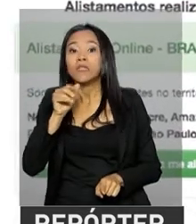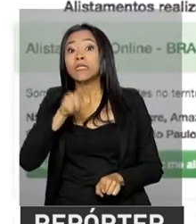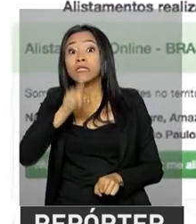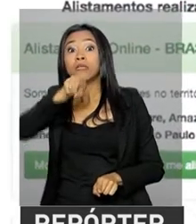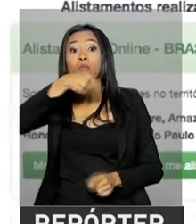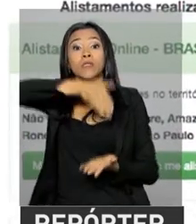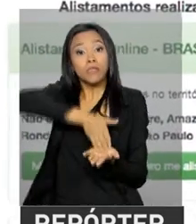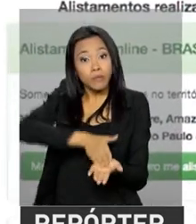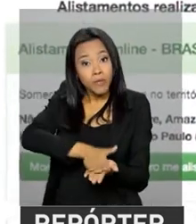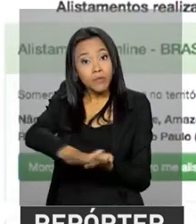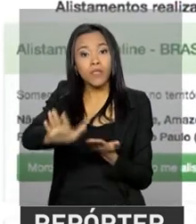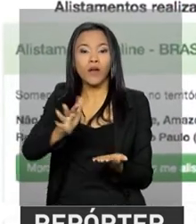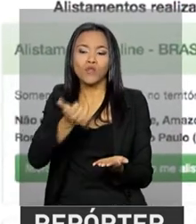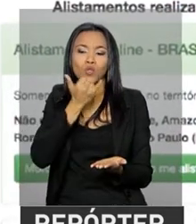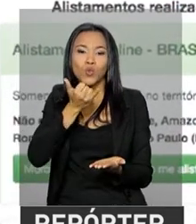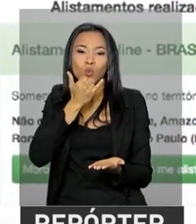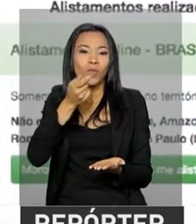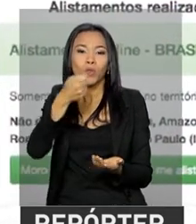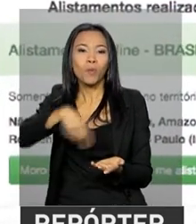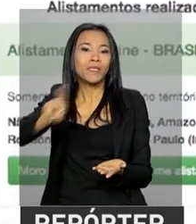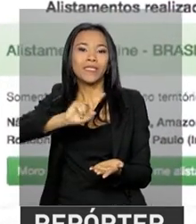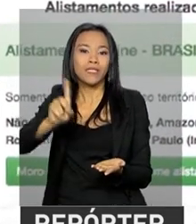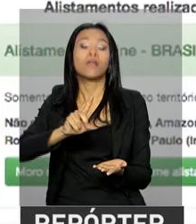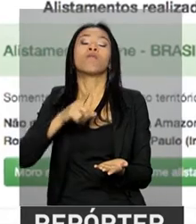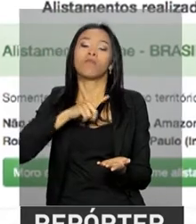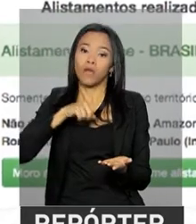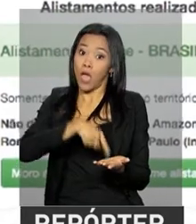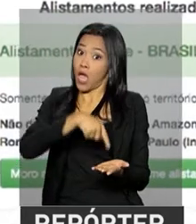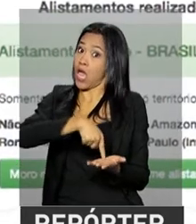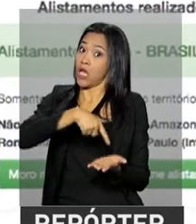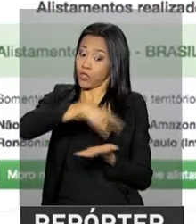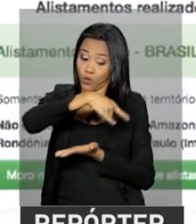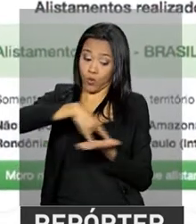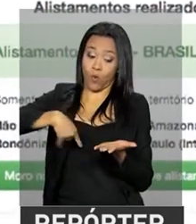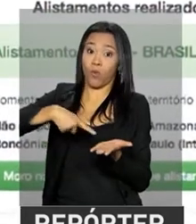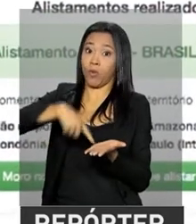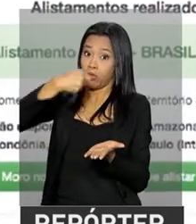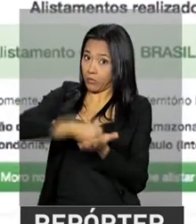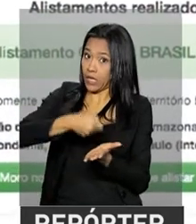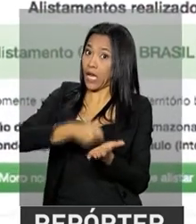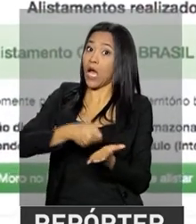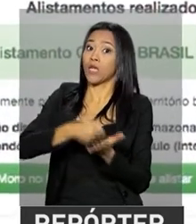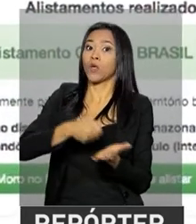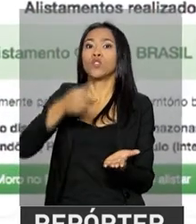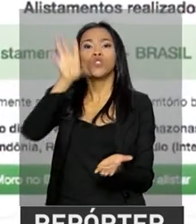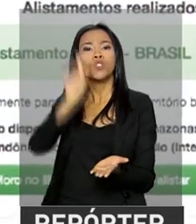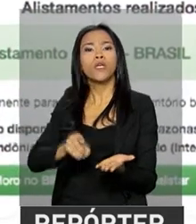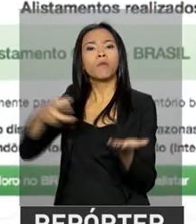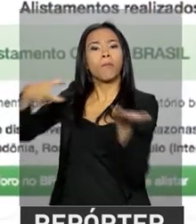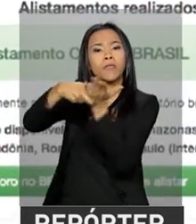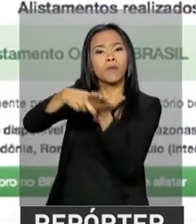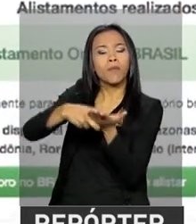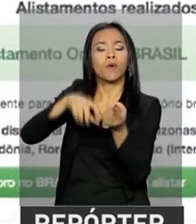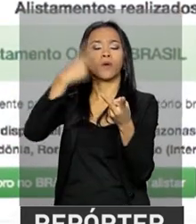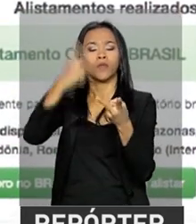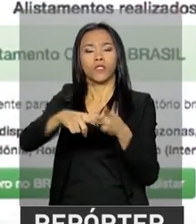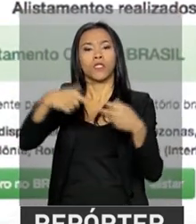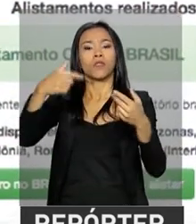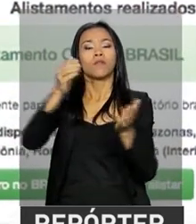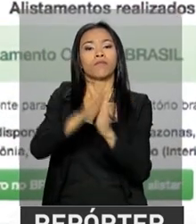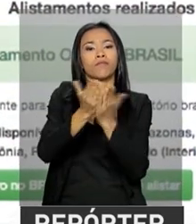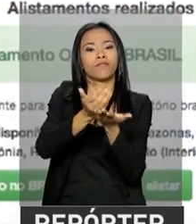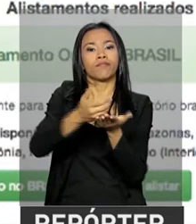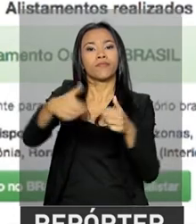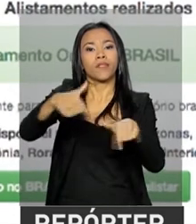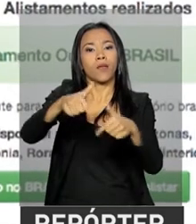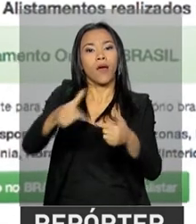certificado de dispensa este é um documento obrigatório que garante o direito a tirar passaporte carteira de trabalho e assumir